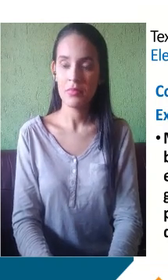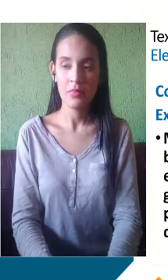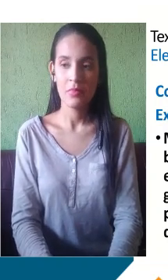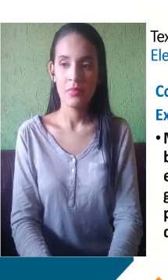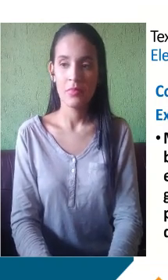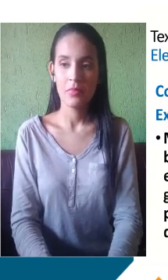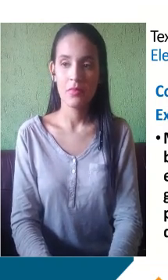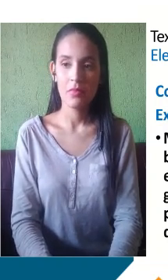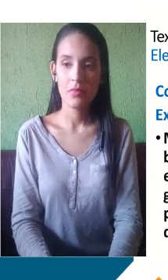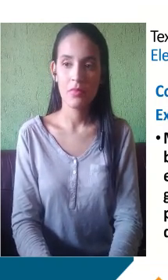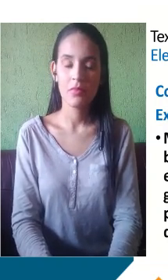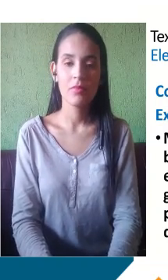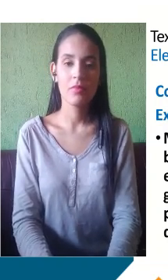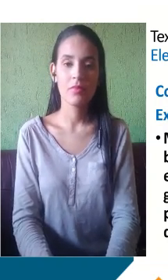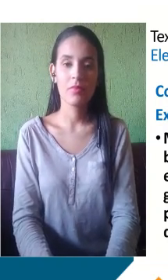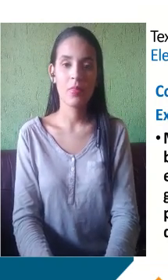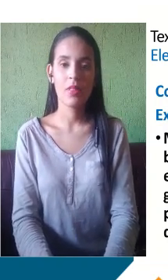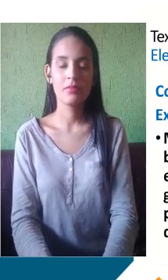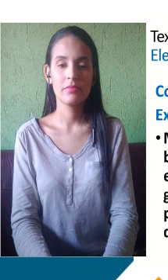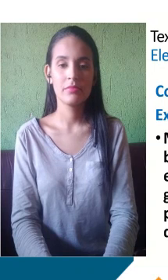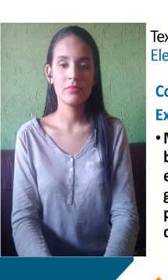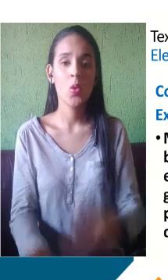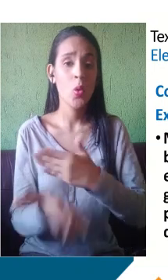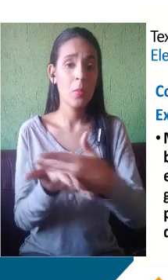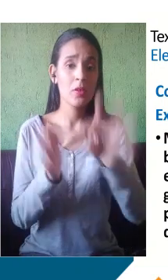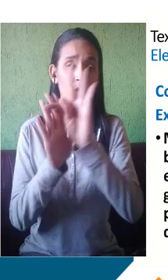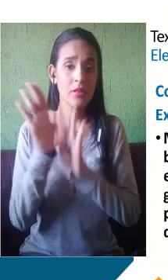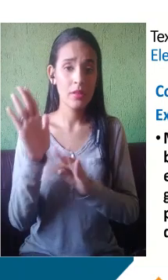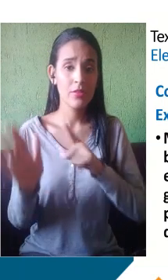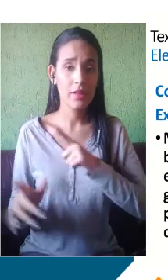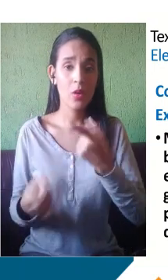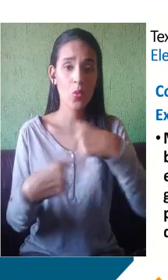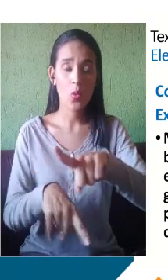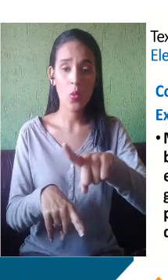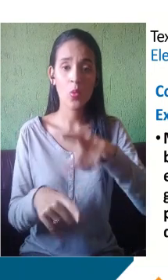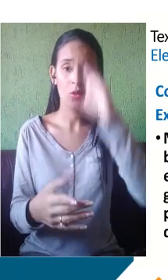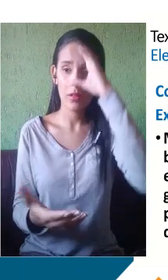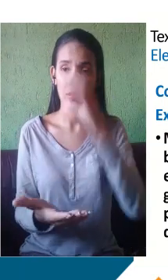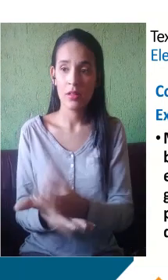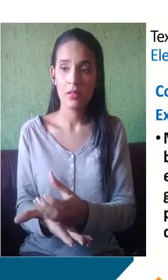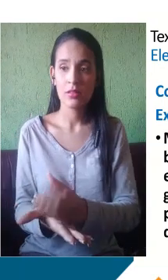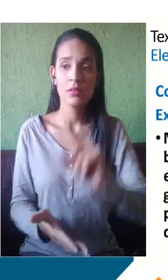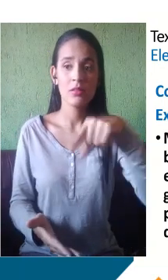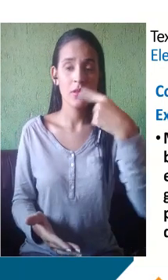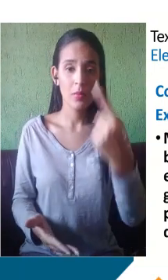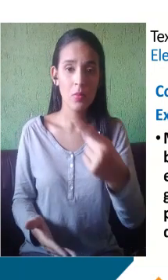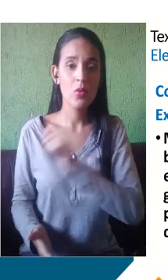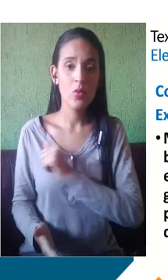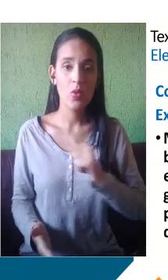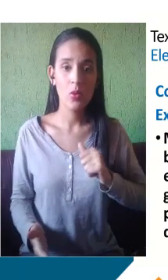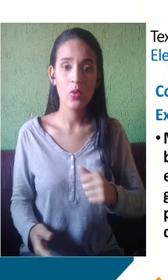tese. Certinho? Então, a contratese, ela nasce da divergência da tese. Ele é o ponto de vista ao